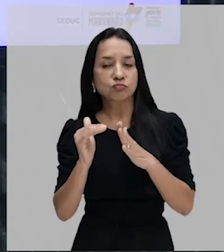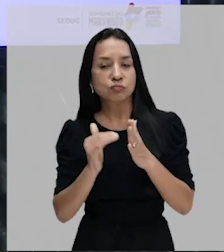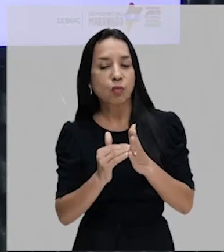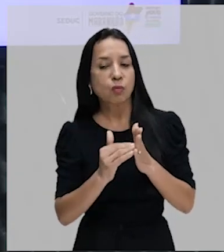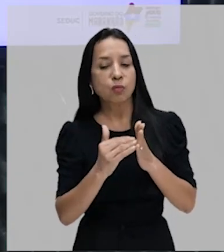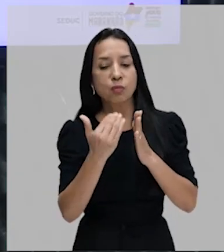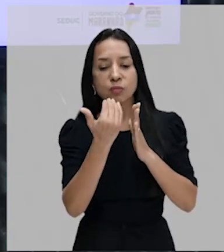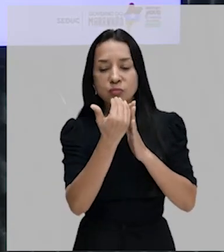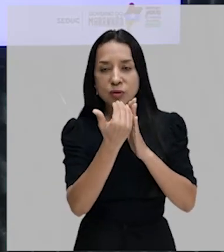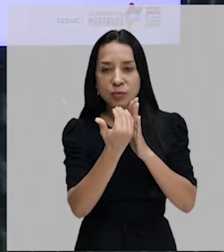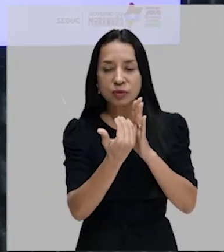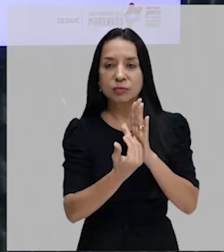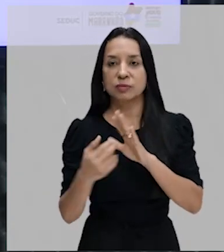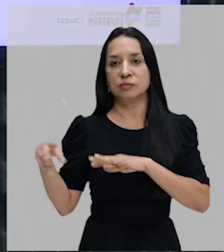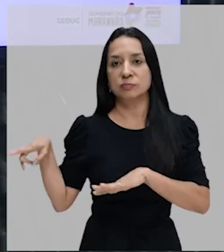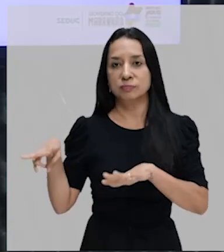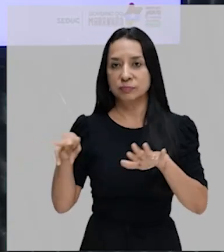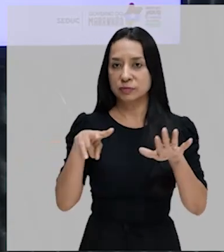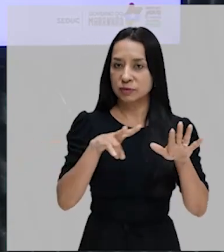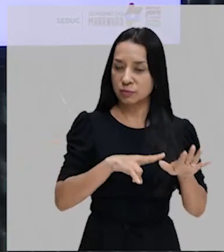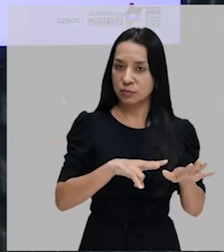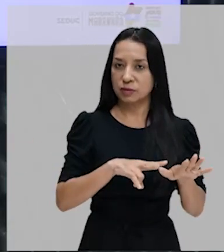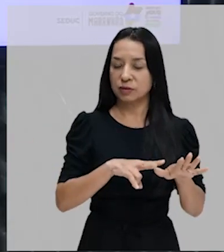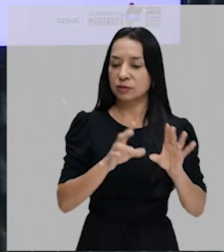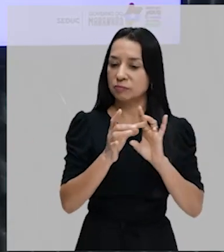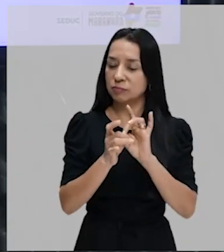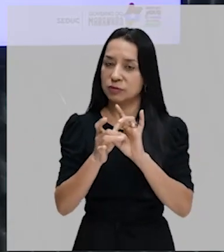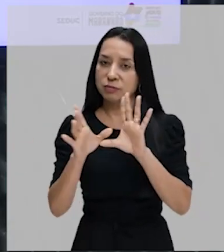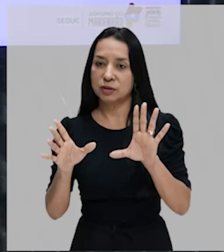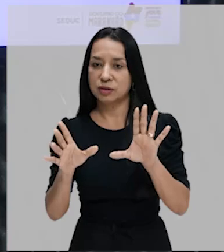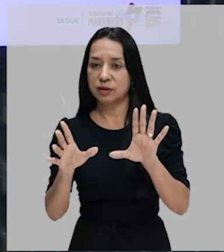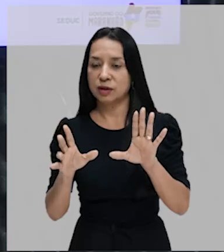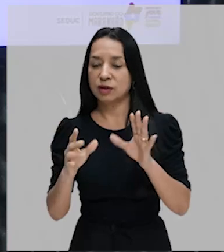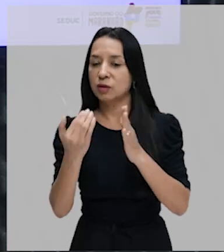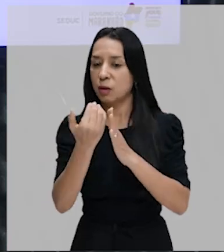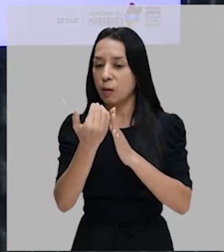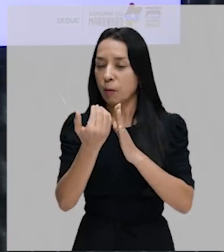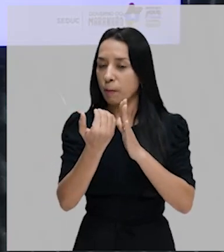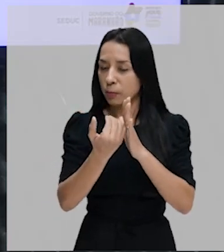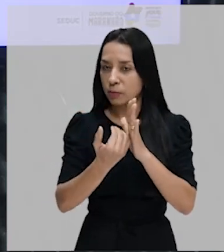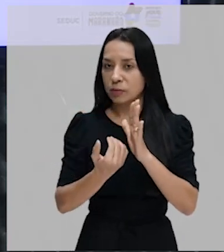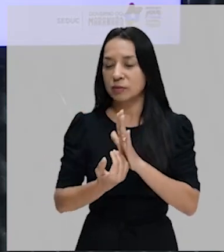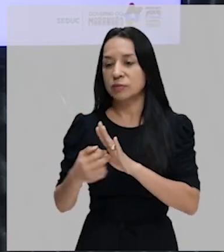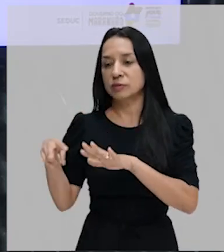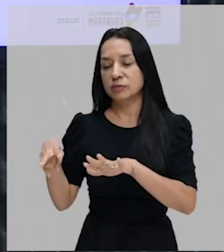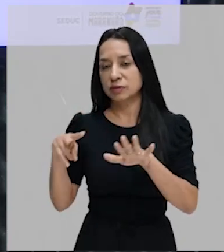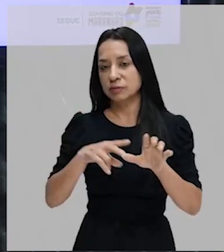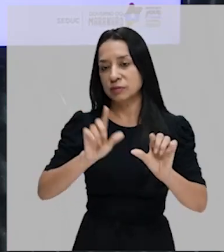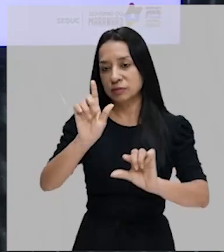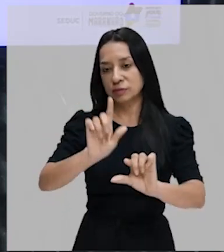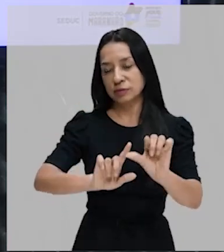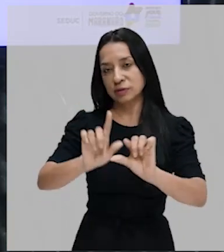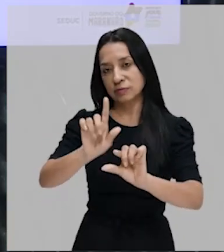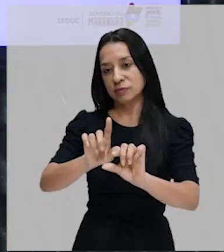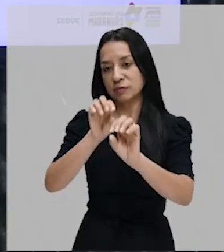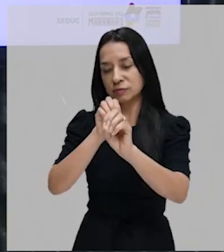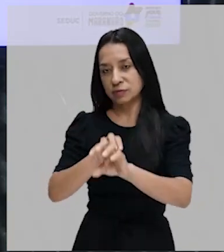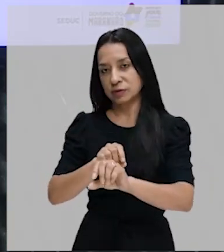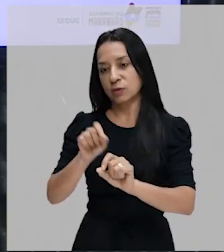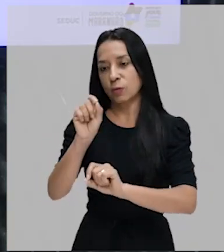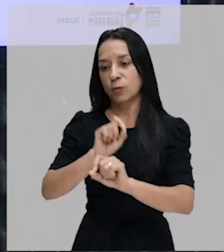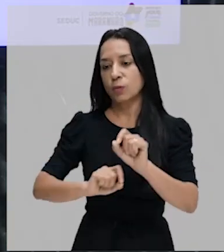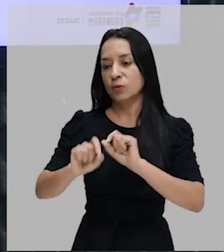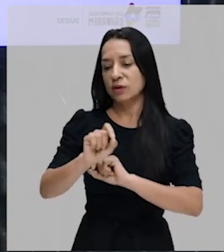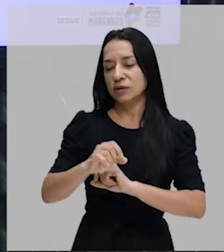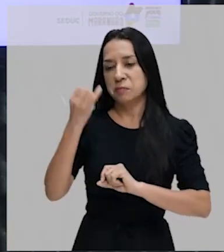toda a programação, toda semana é lançado lá a programação semanal da TV Educação. Mas, para aqueles que